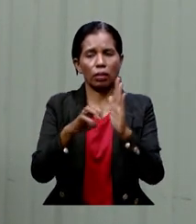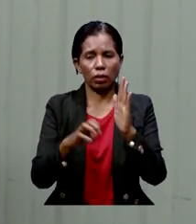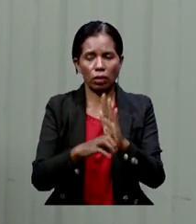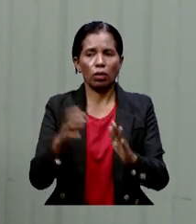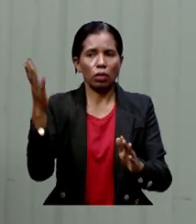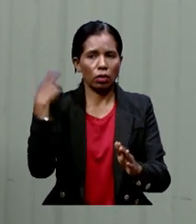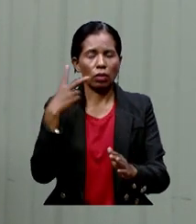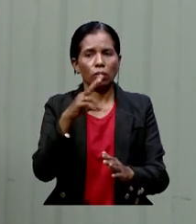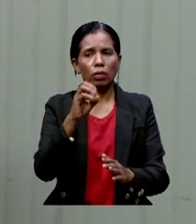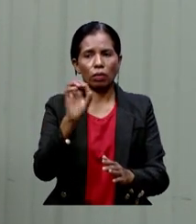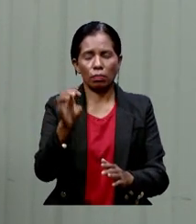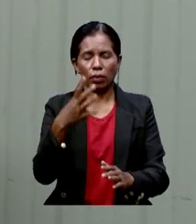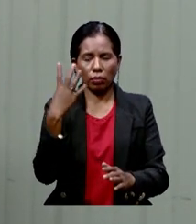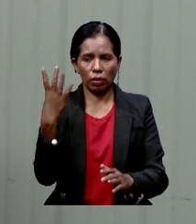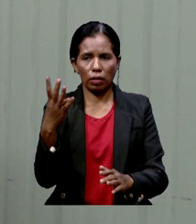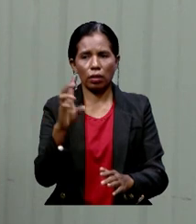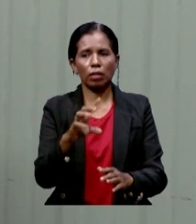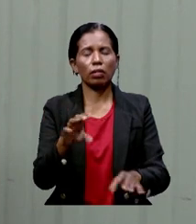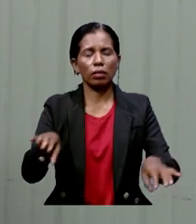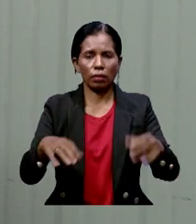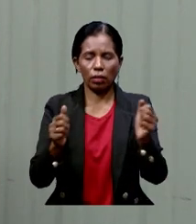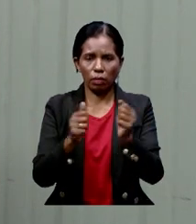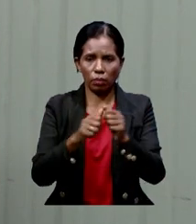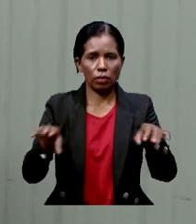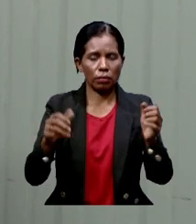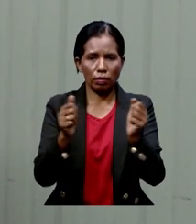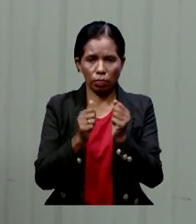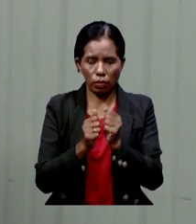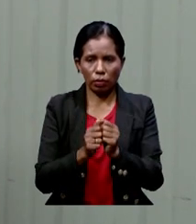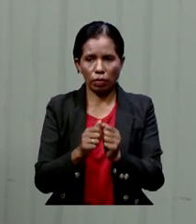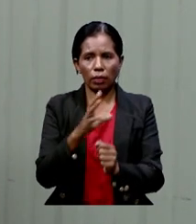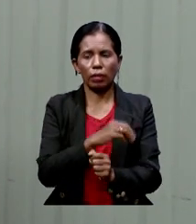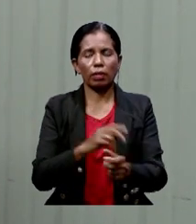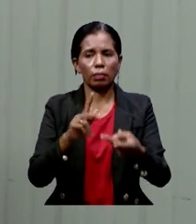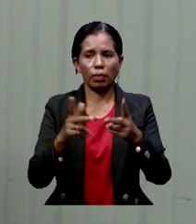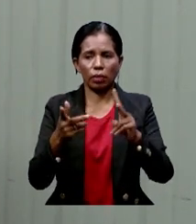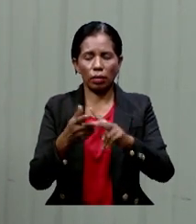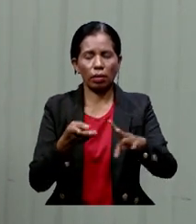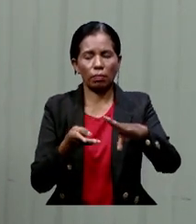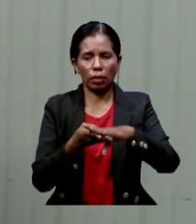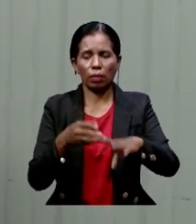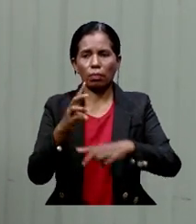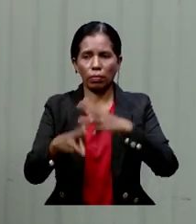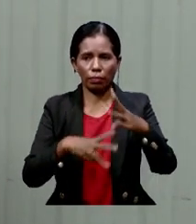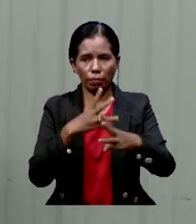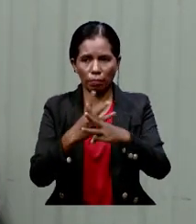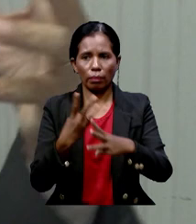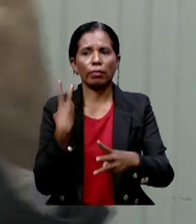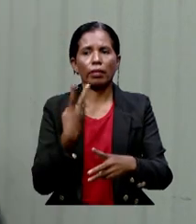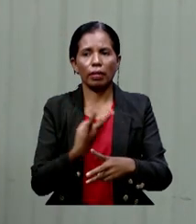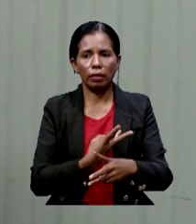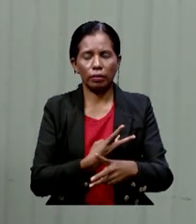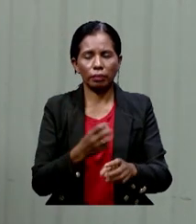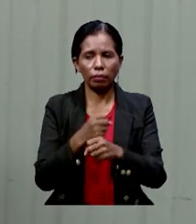de 2014-15, quando o serviço se serviço muito com o parceiro, o Banco Mundial, e